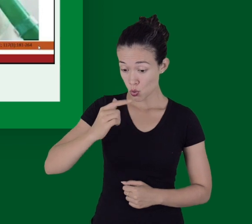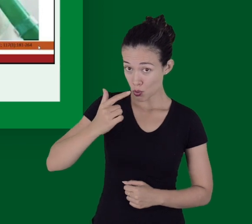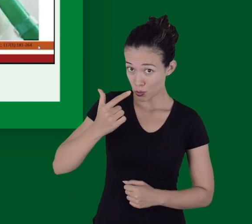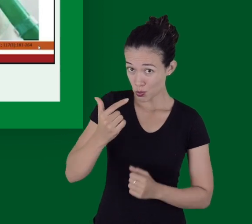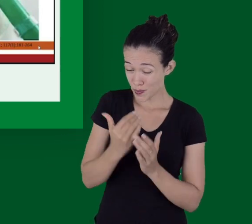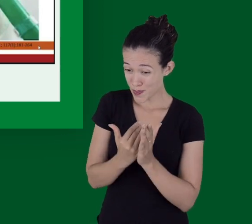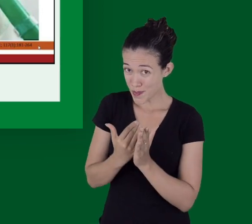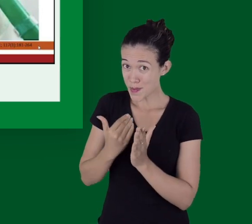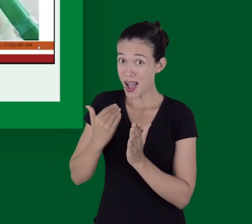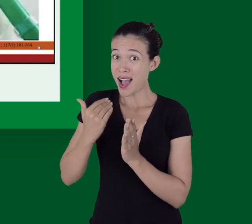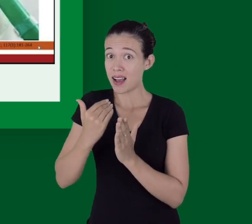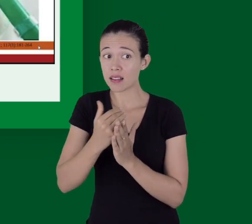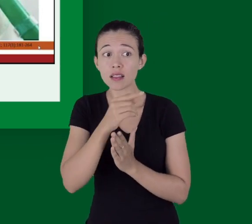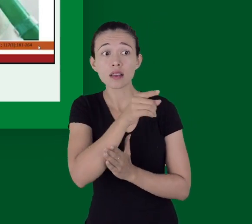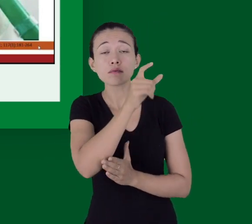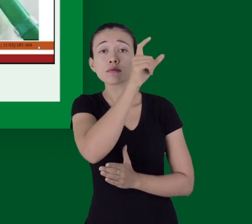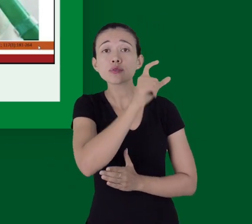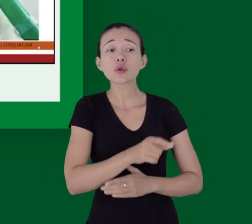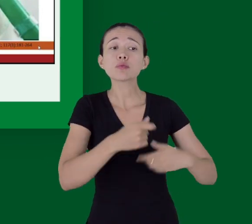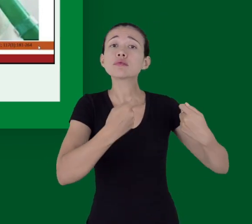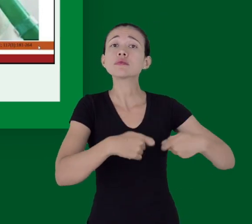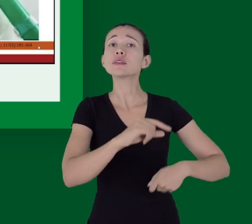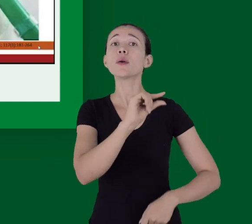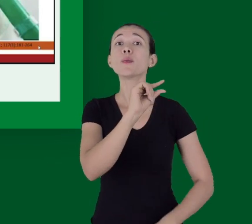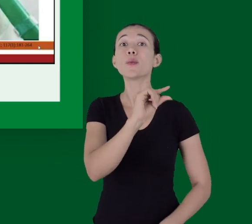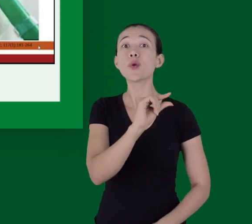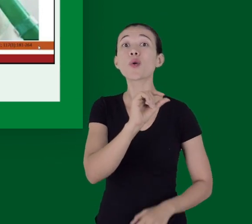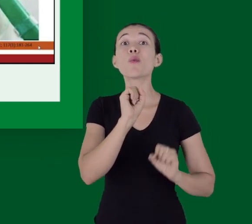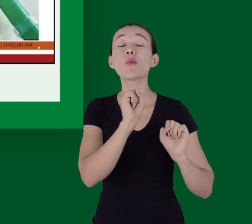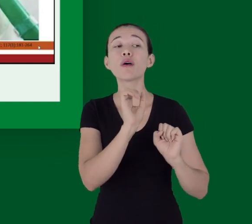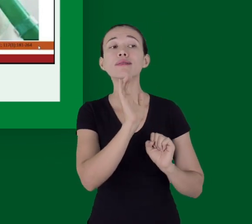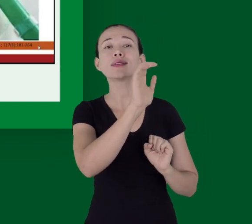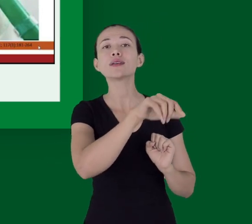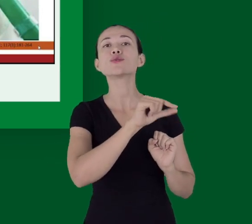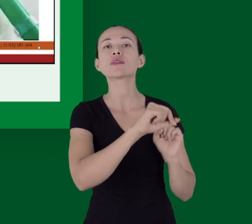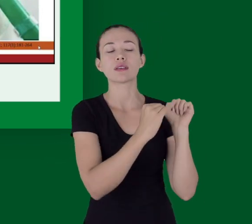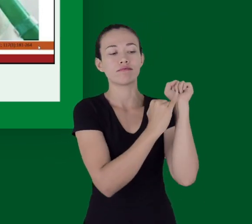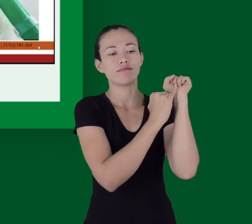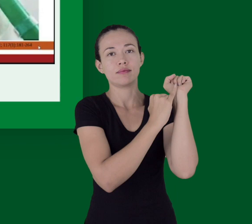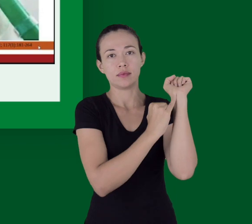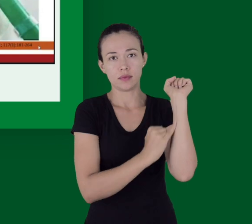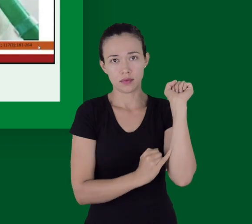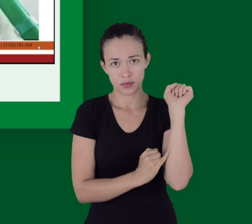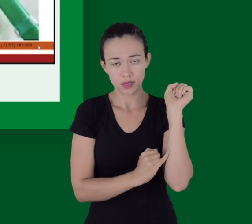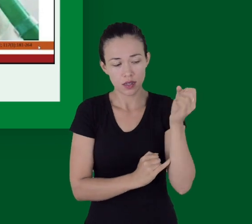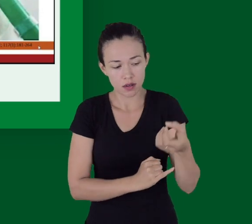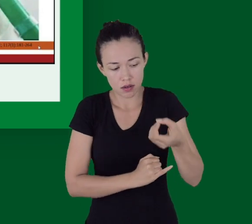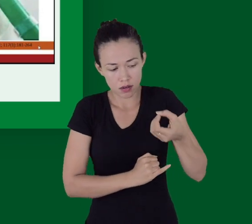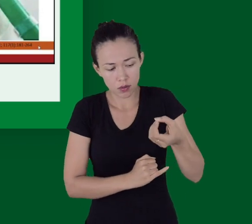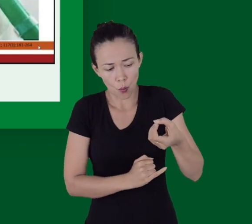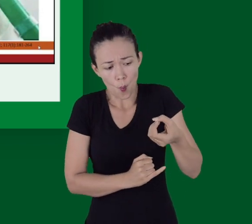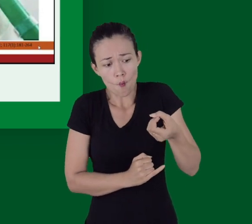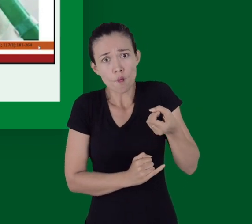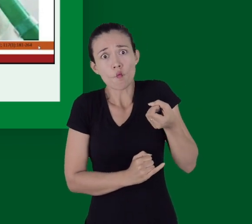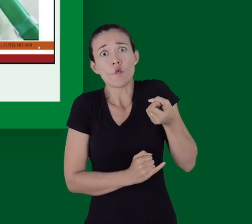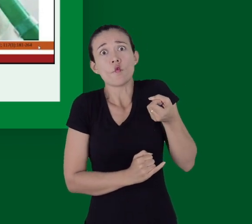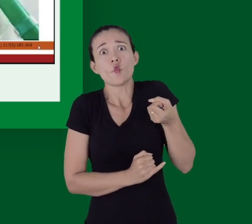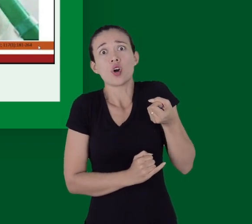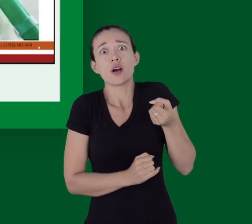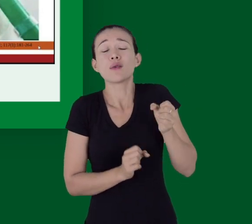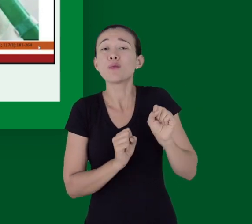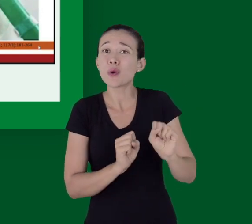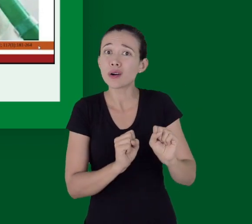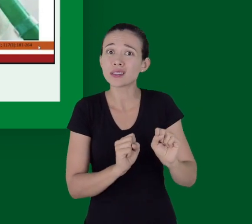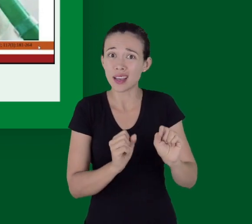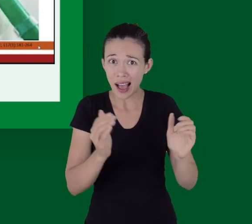do que você precisa, né, ele pode fazer vasoconstrição. E a hora que você não quer que faça vasoconstrição é agora,